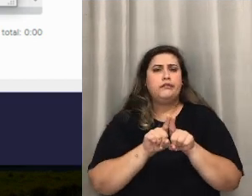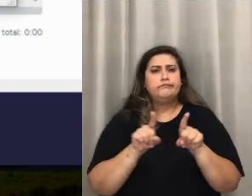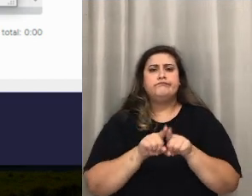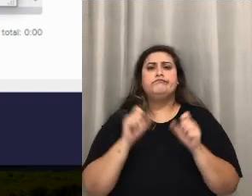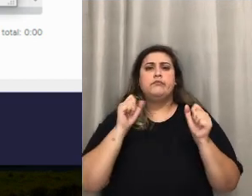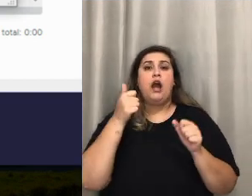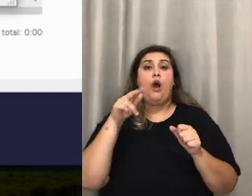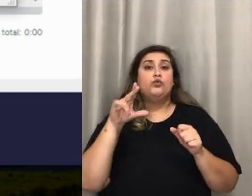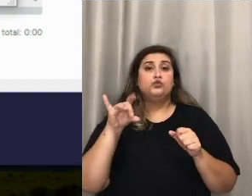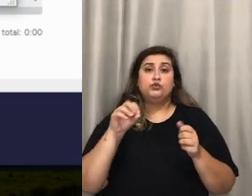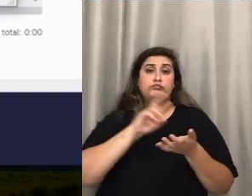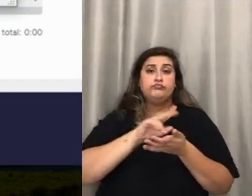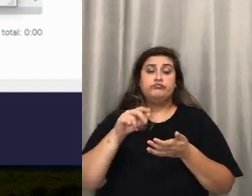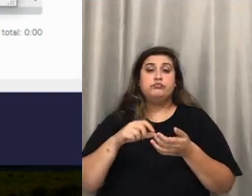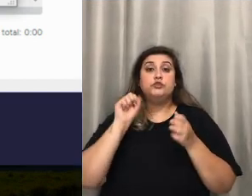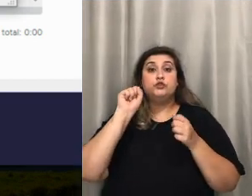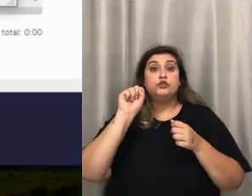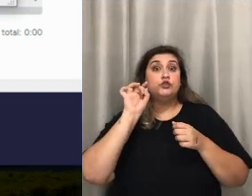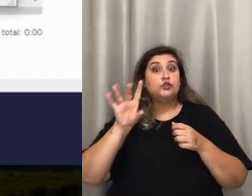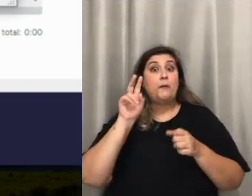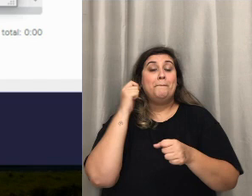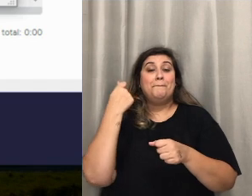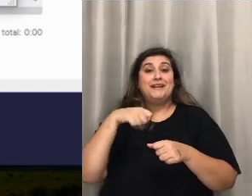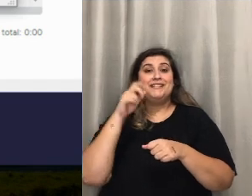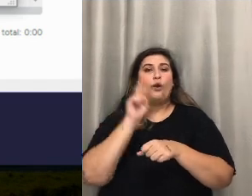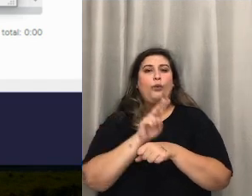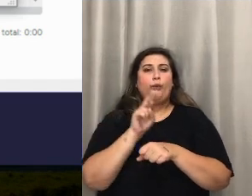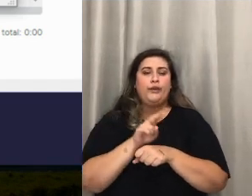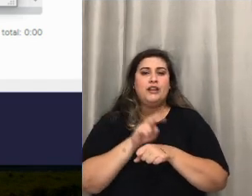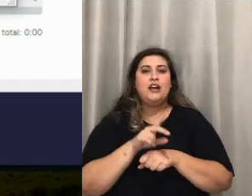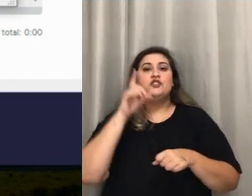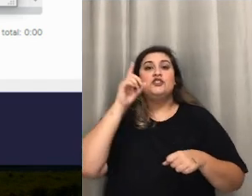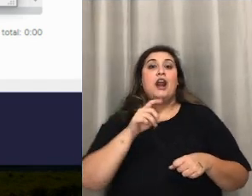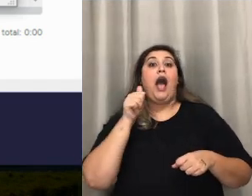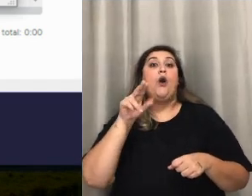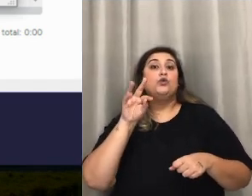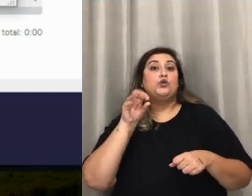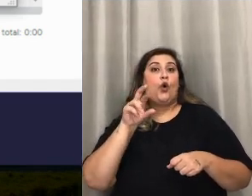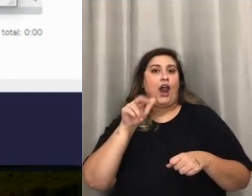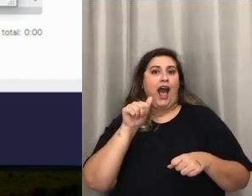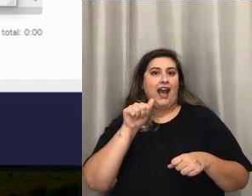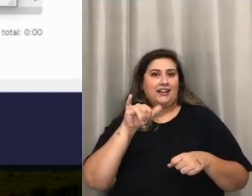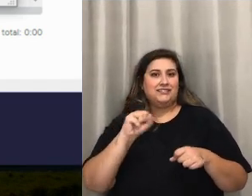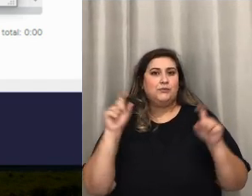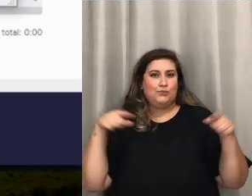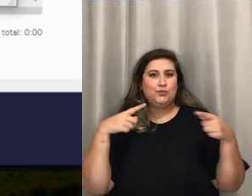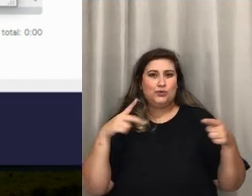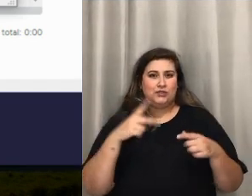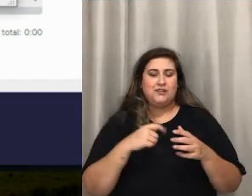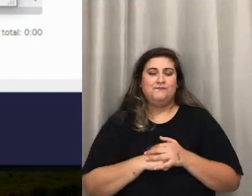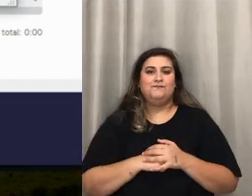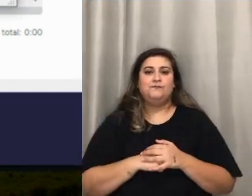uma música, uma parte de um áudio. Só temos que cuidar os direitos autorais.